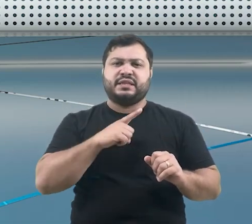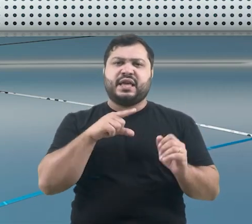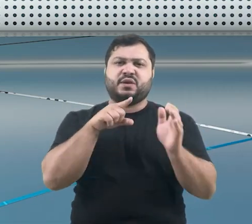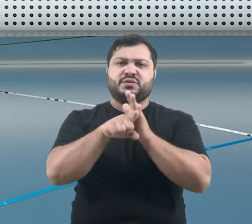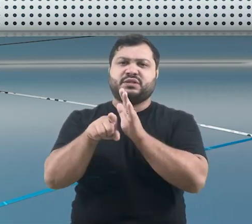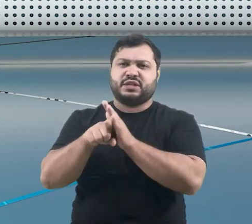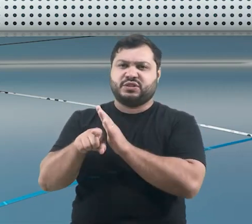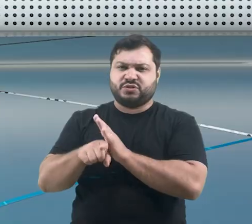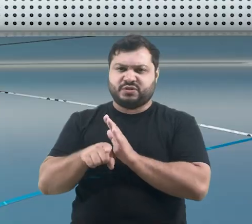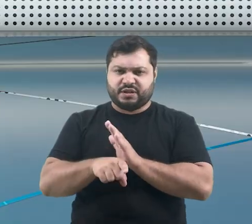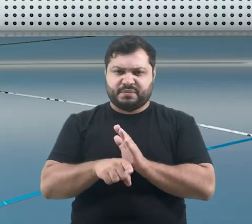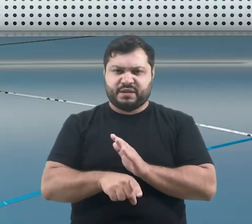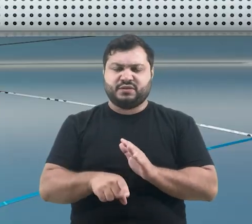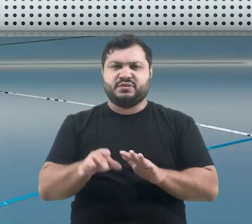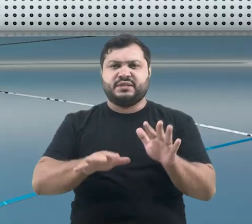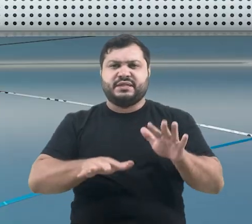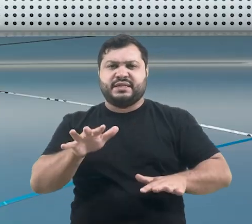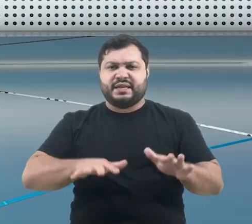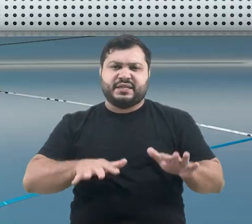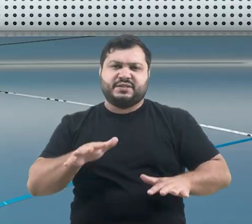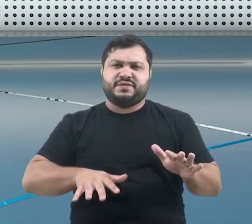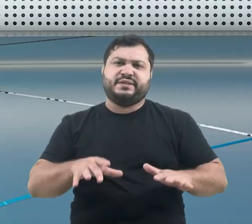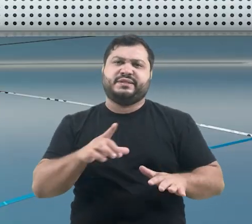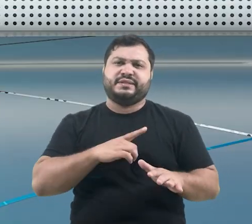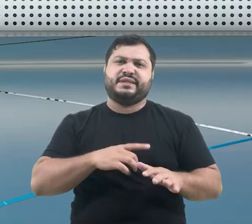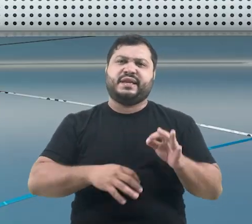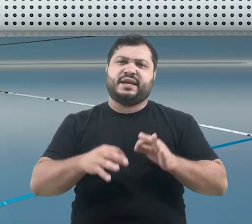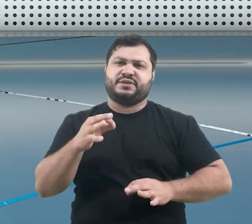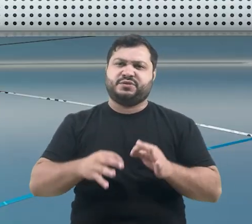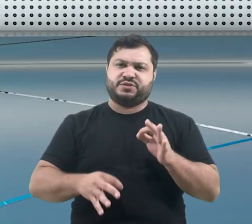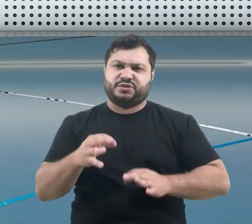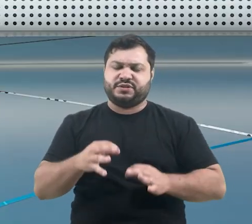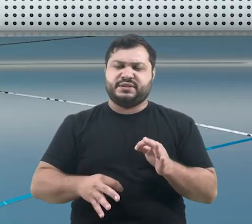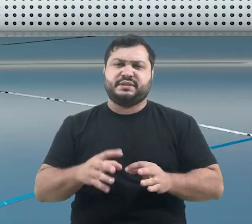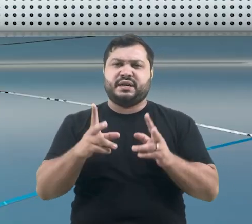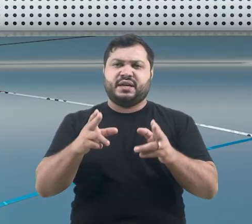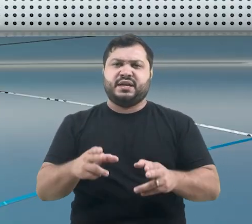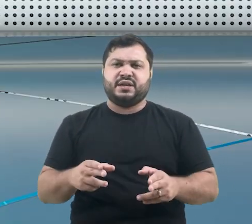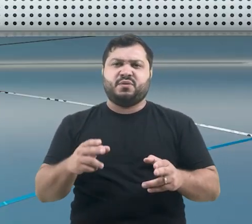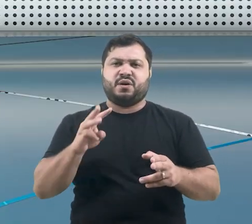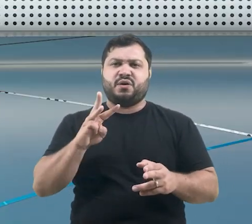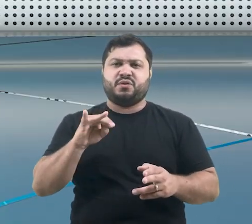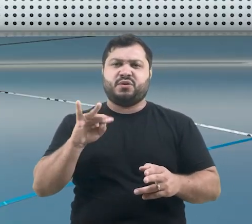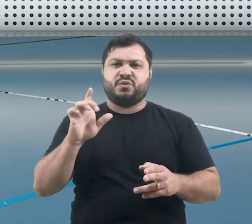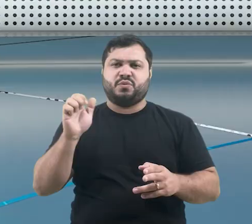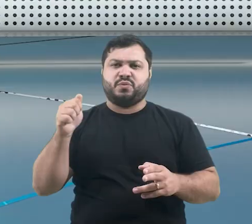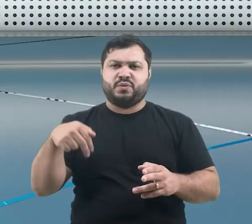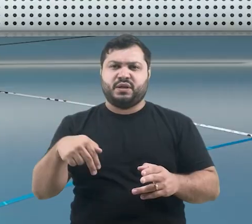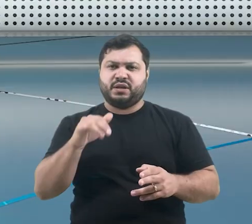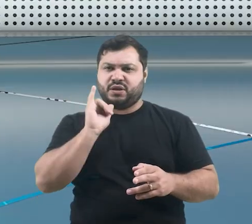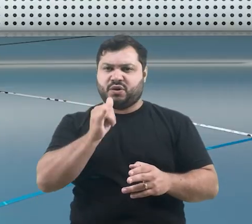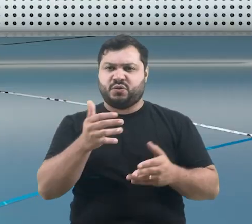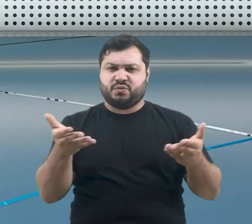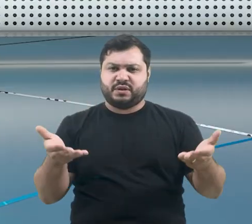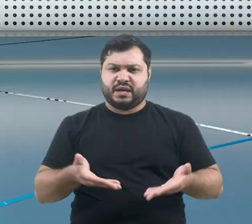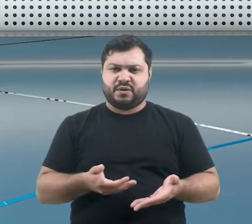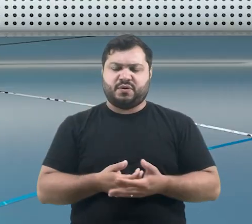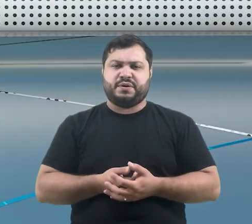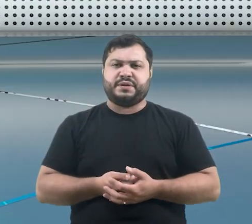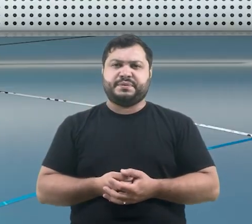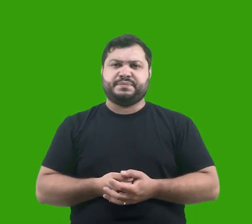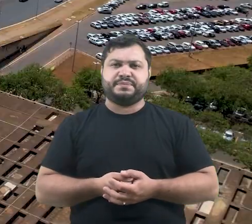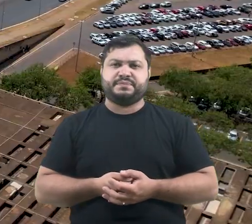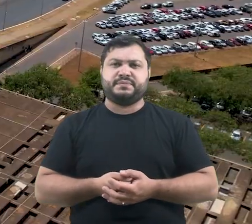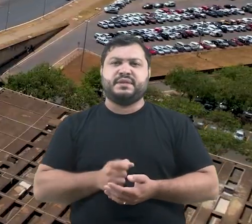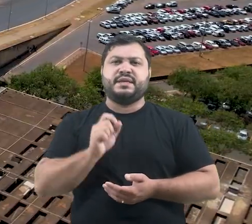que surgem os questionamentos, que muitas vezes chegam à justiça, como nos casos que o William Nascimento conta